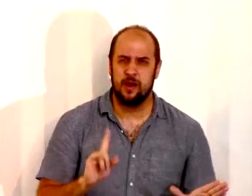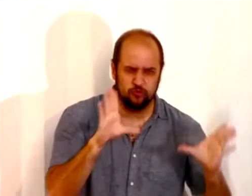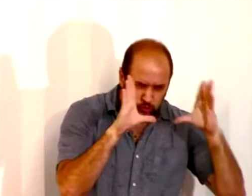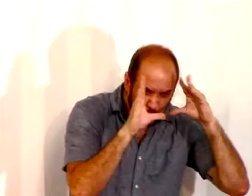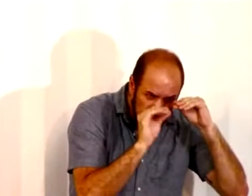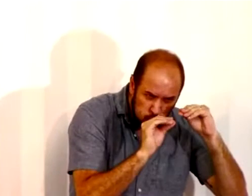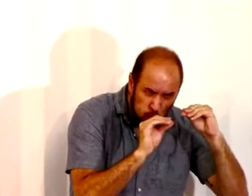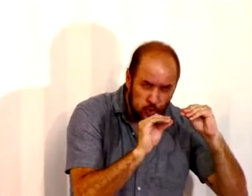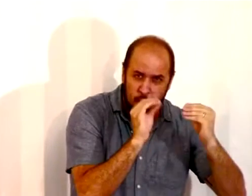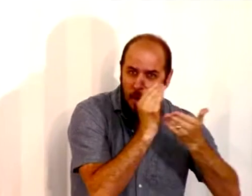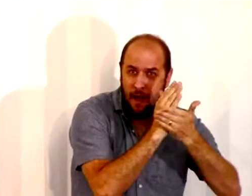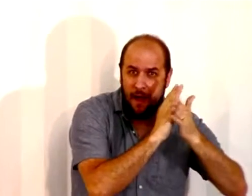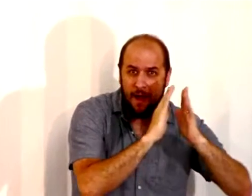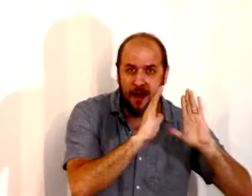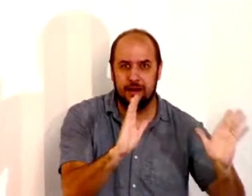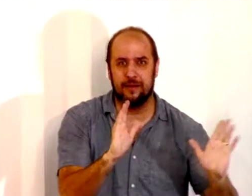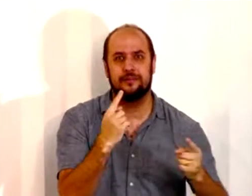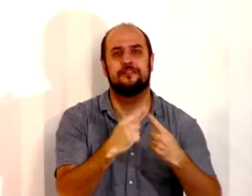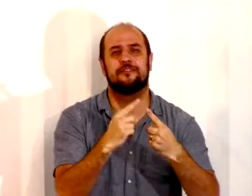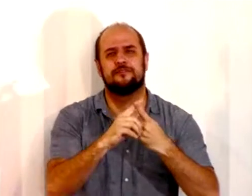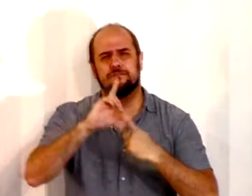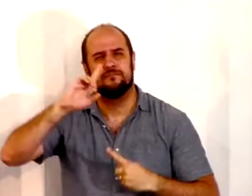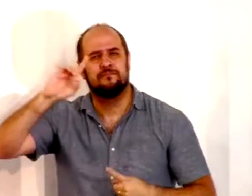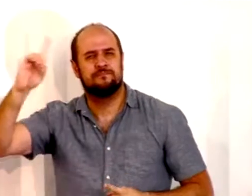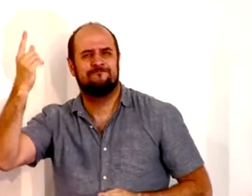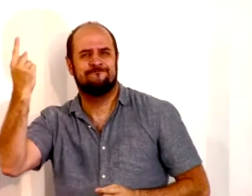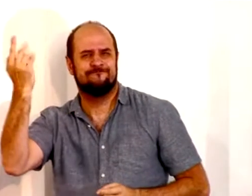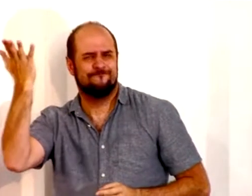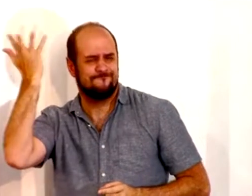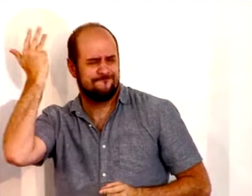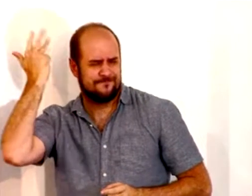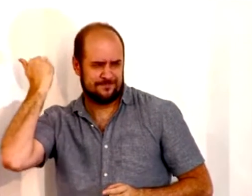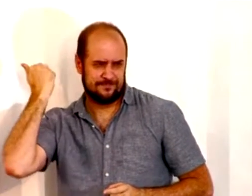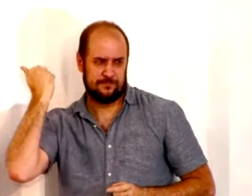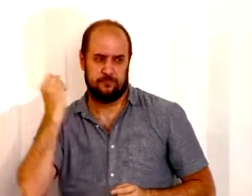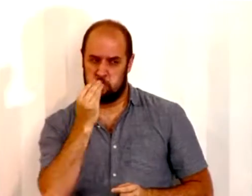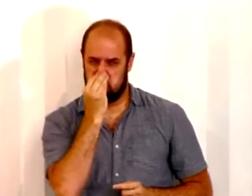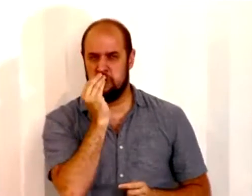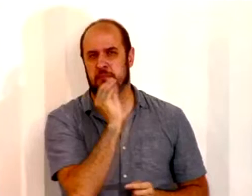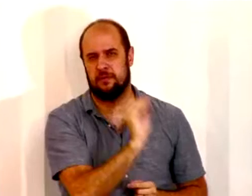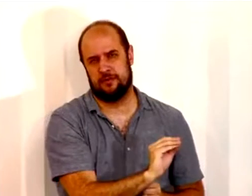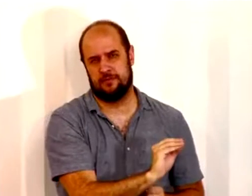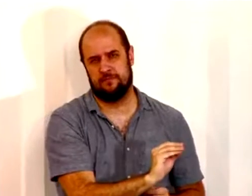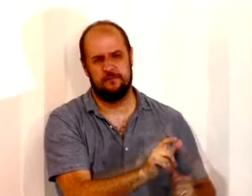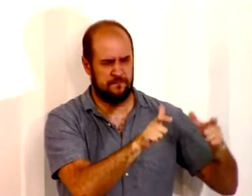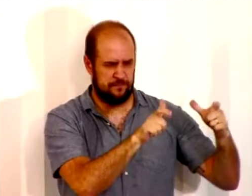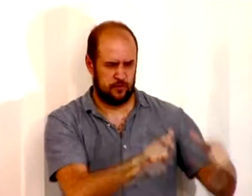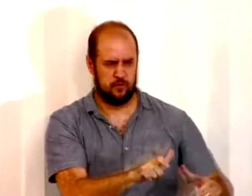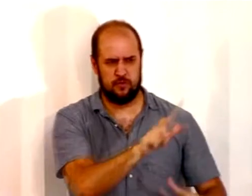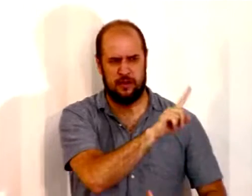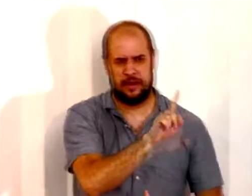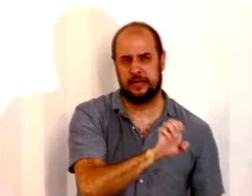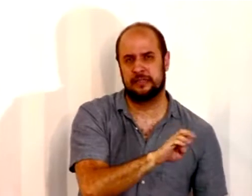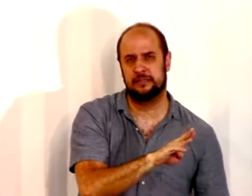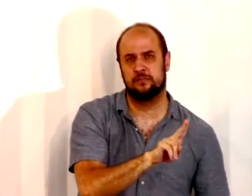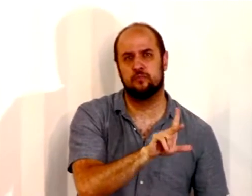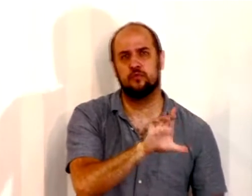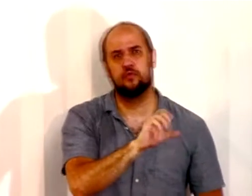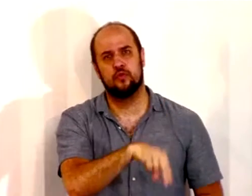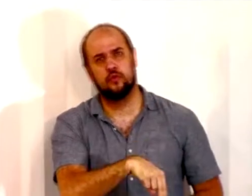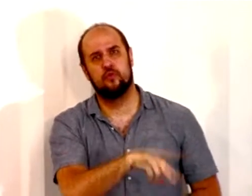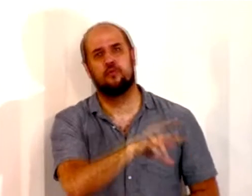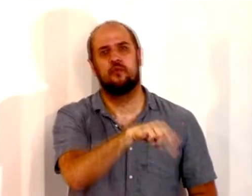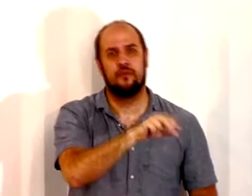obscuridade, porque Deus nos primeiros tempos tornou desprezível aquela terra. Zebulom, Naftali, aquela região foi totalmente